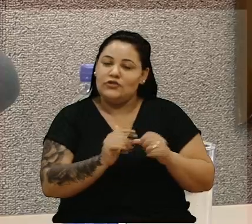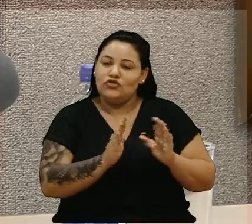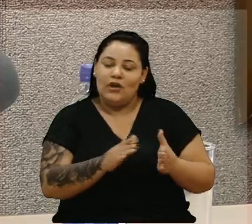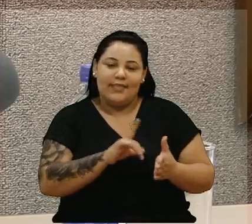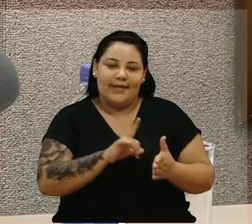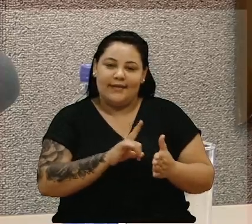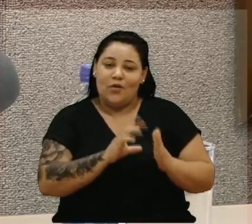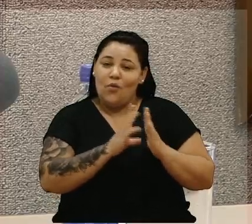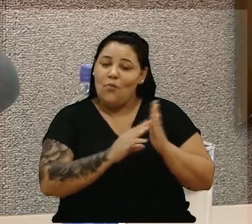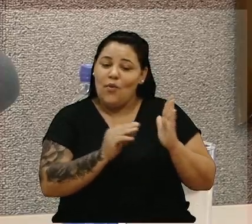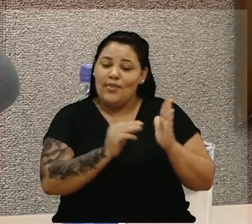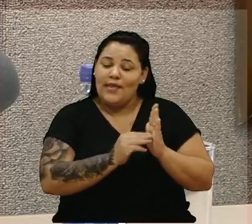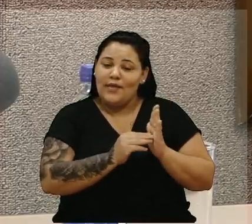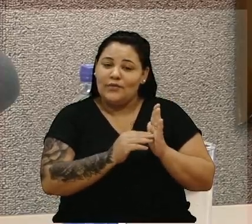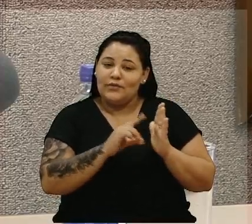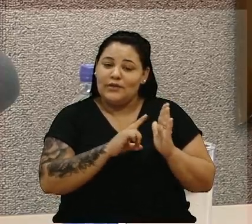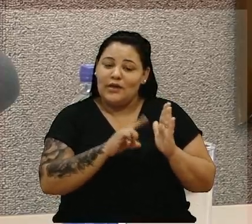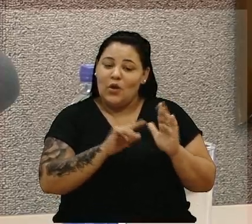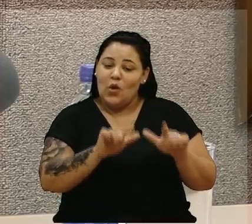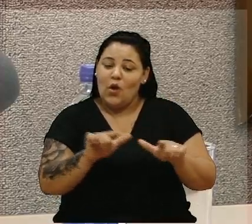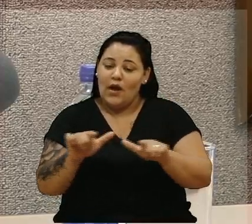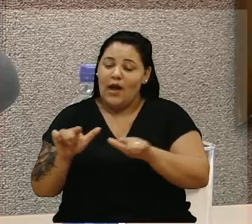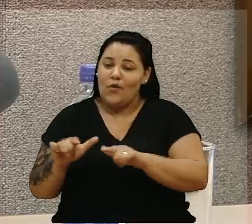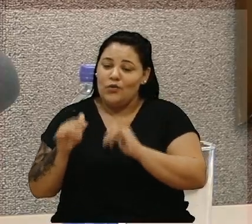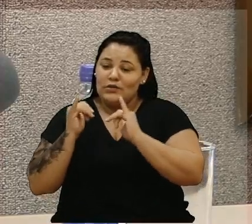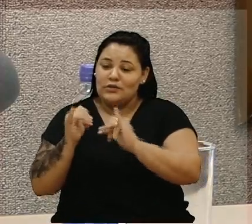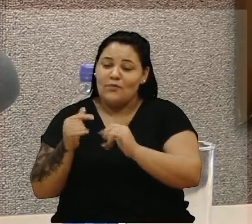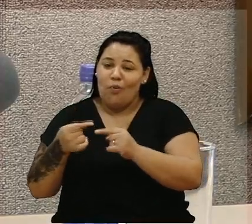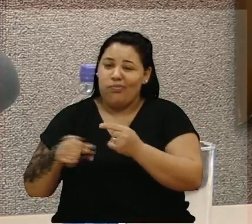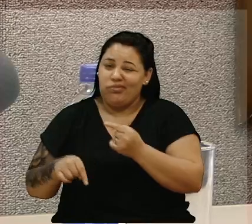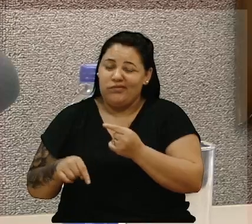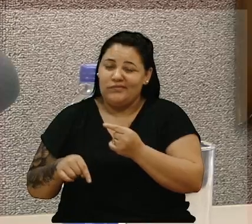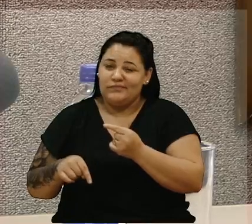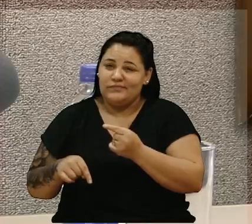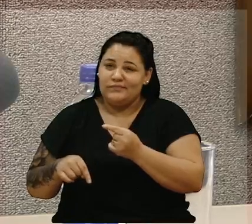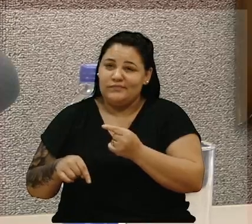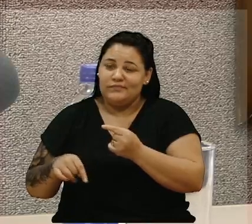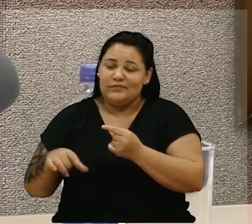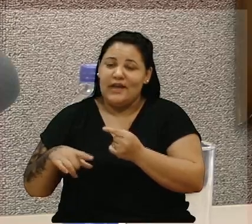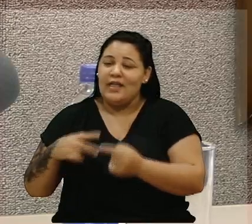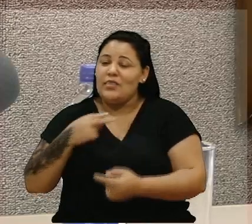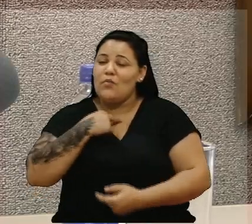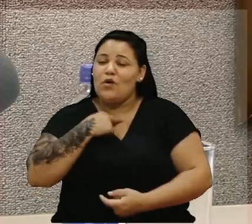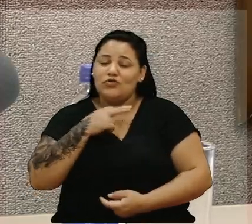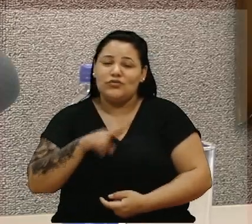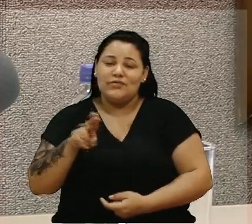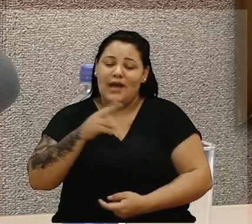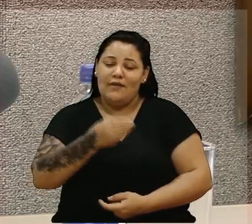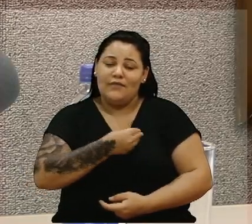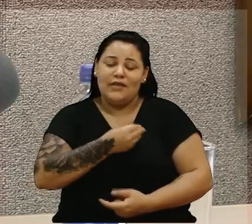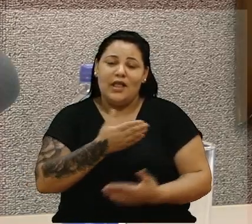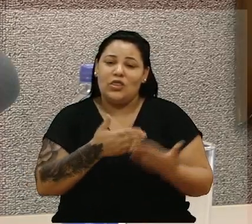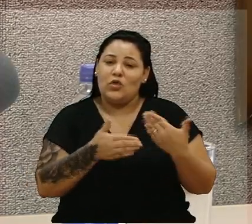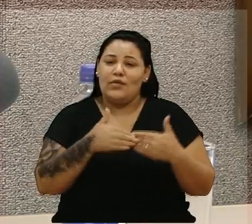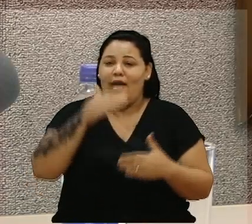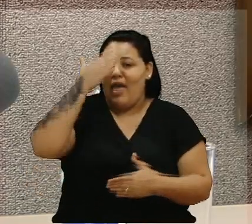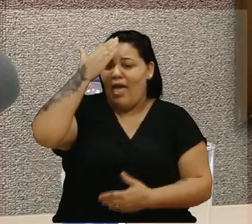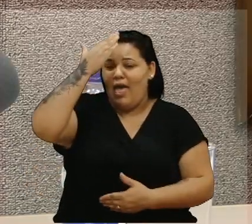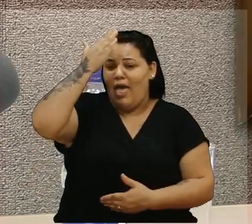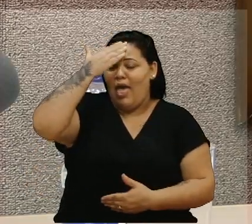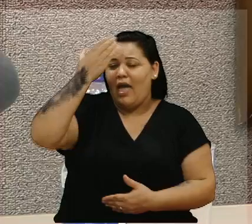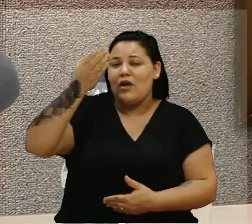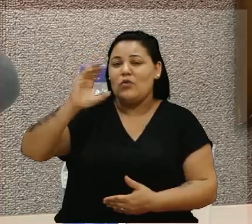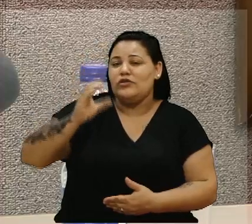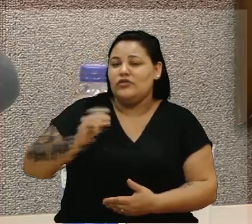onde o transporte não funciona são as centenas. A gente não pode ficar usando a vida inteira Curitiba, tá? O modelo